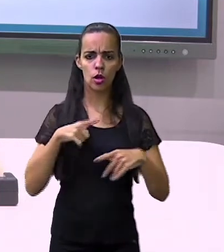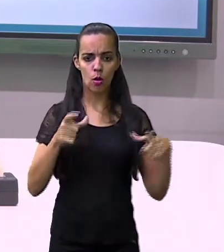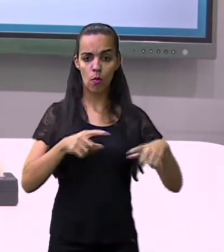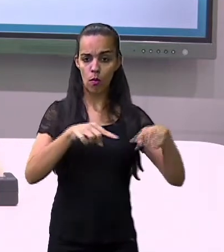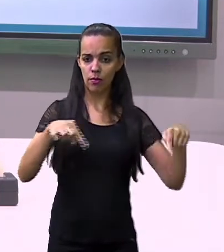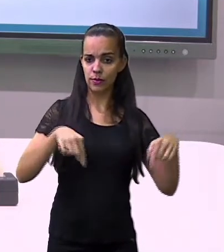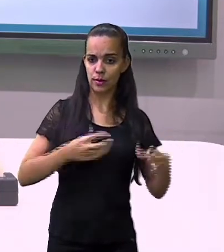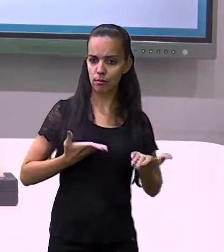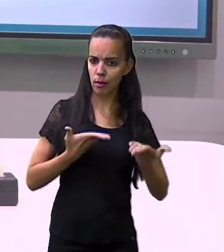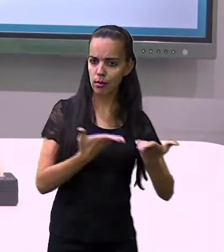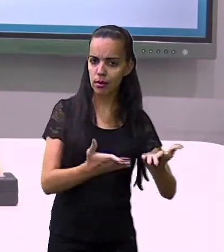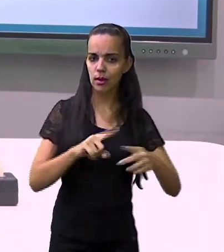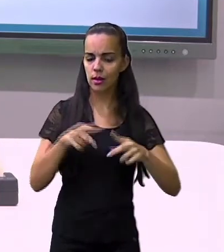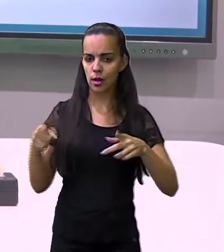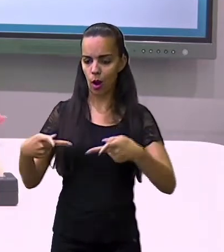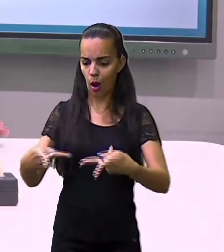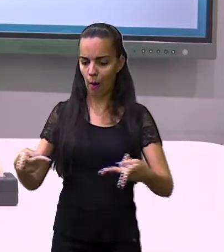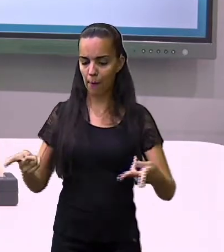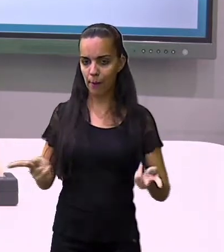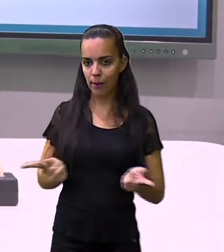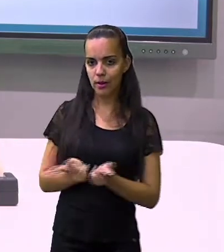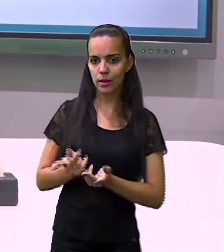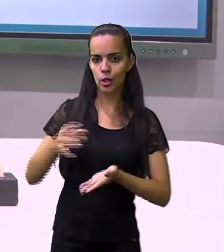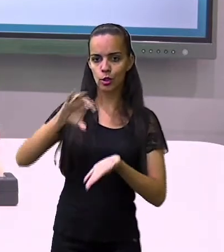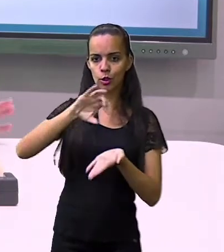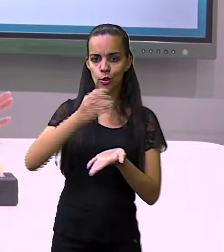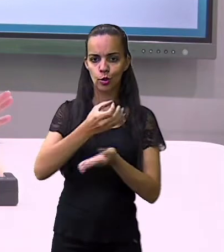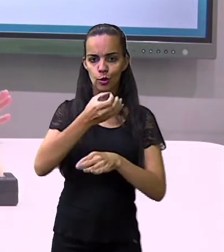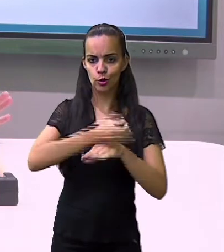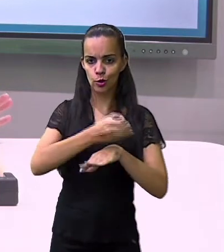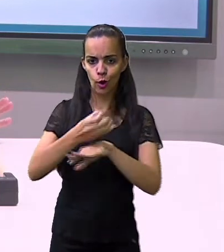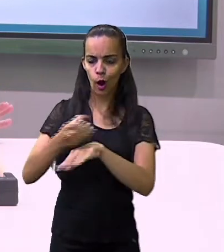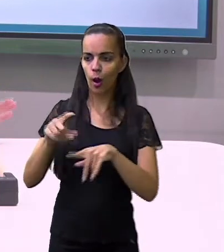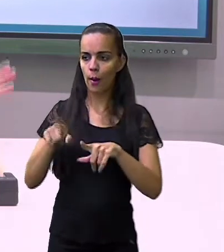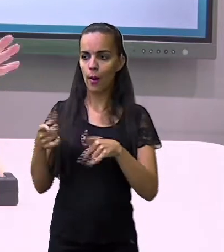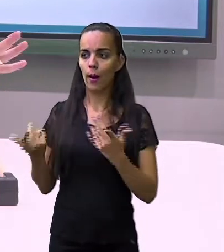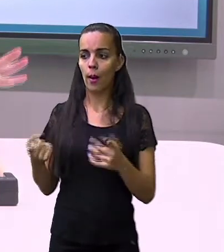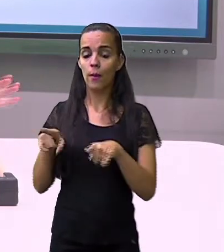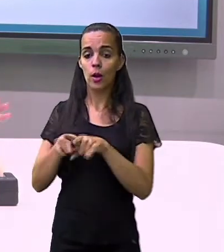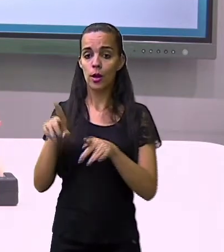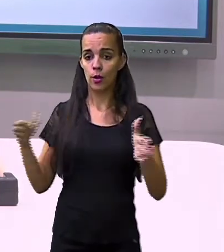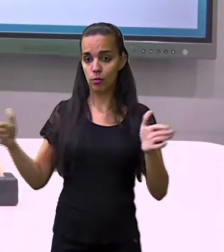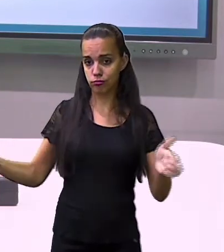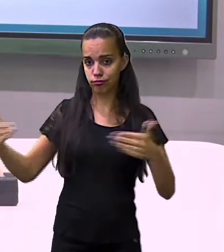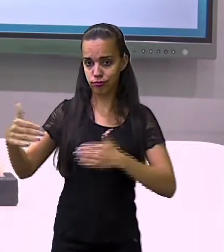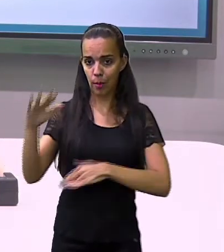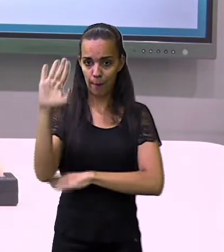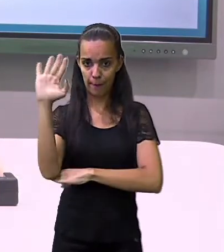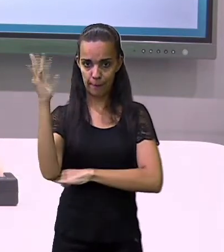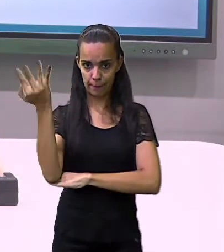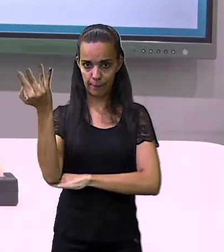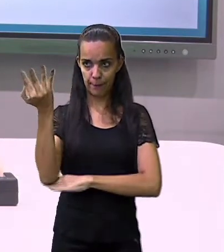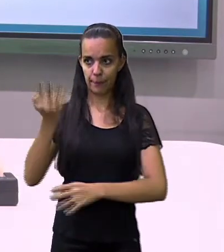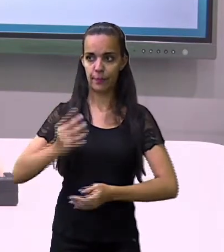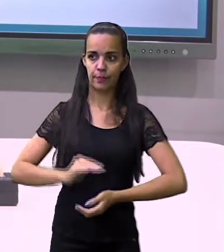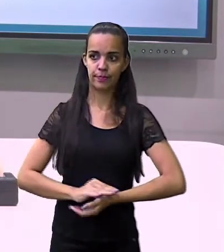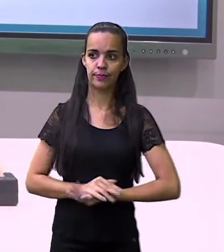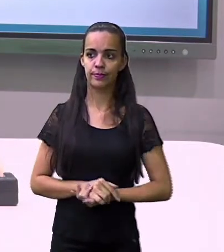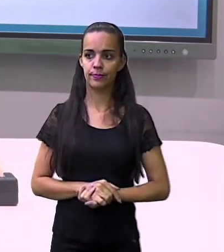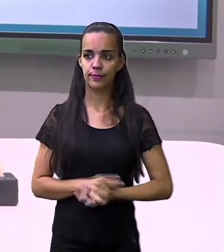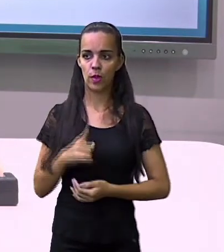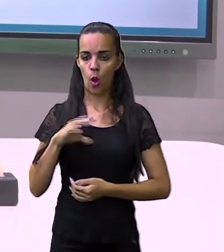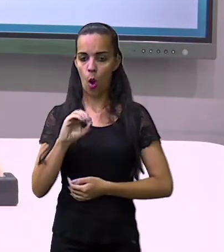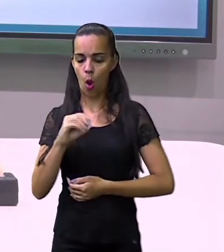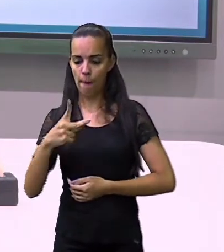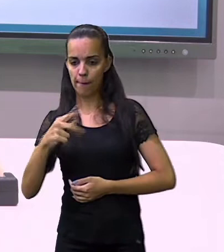bandeja jateada e uma bandeja de madeira. Então, você consegue perceber que aqui nós temos um corpo opaco,